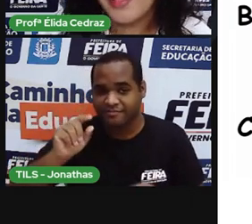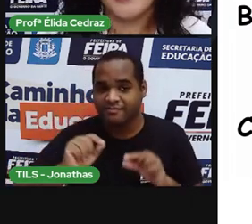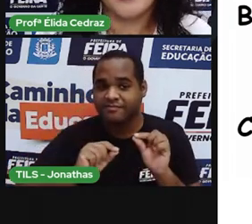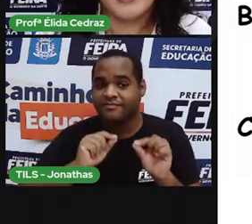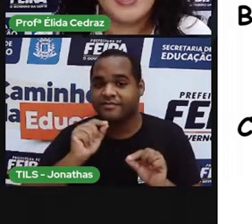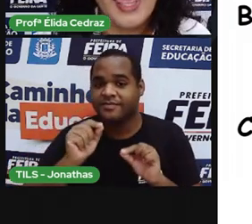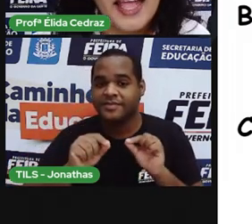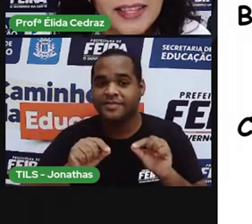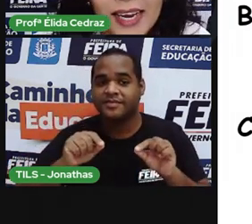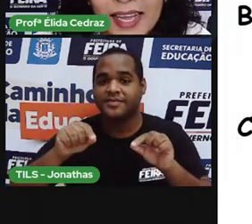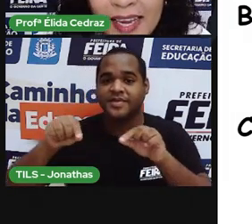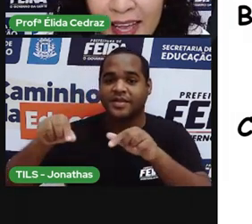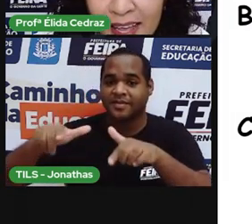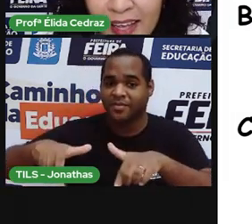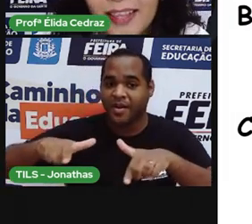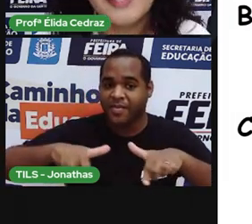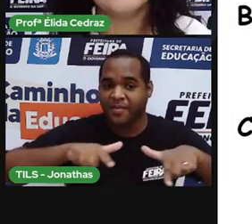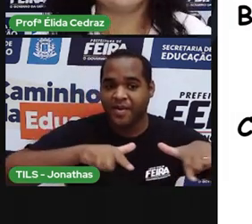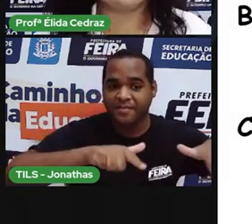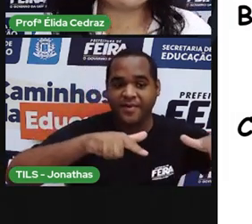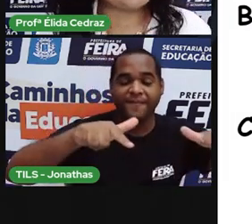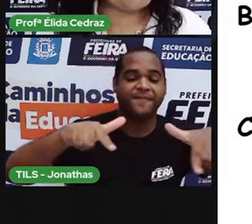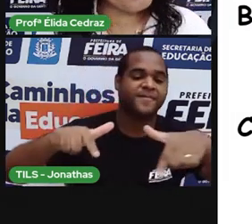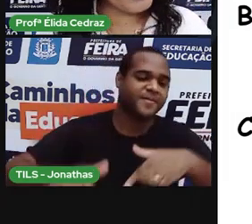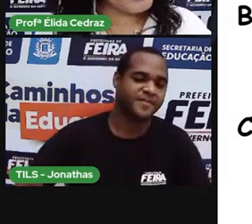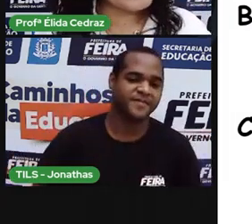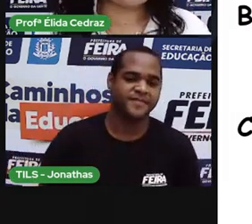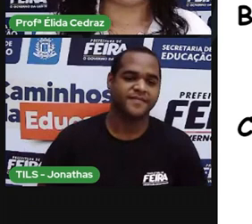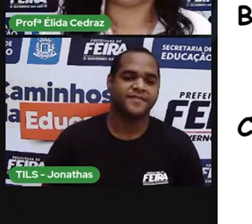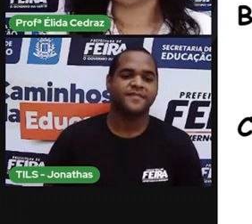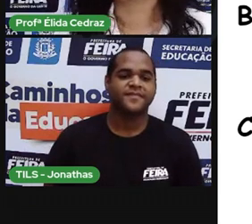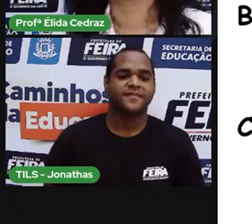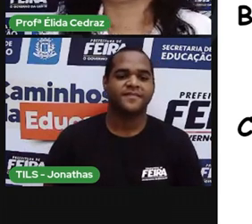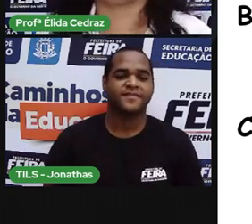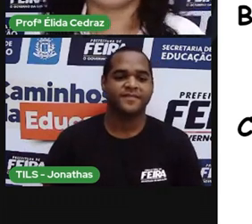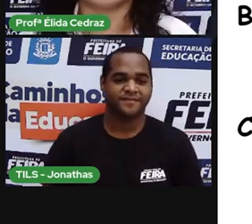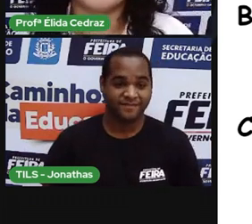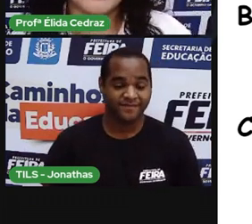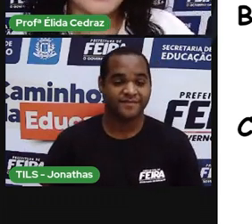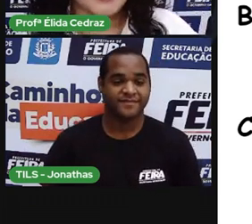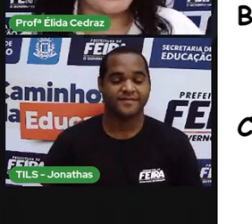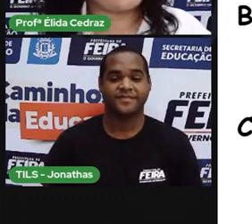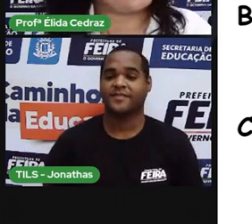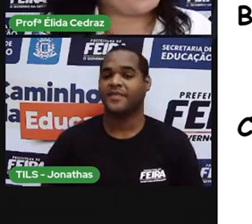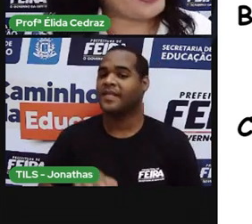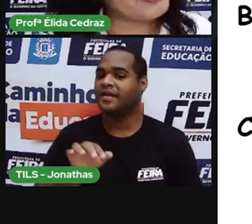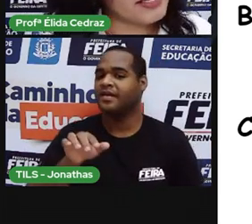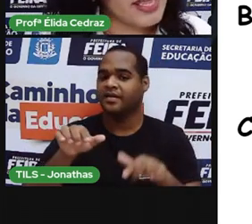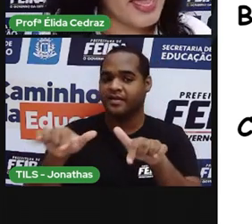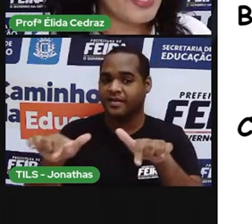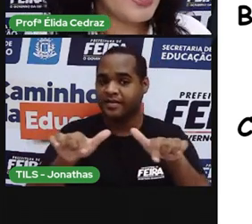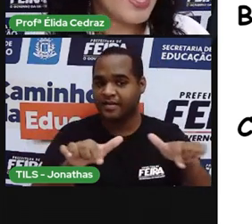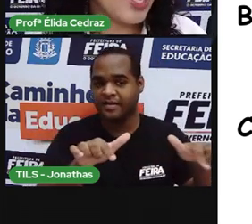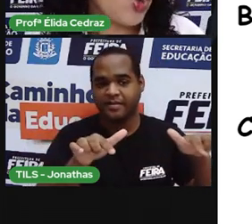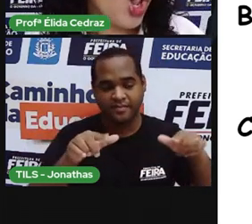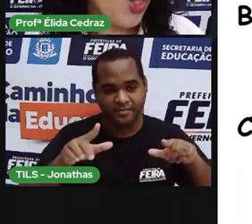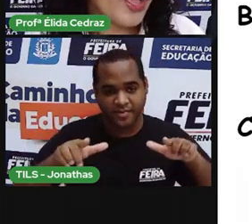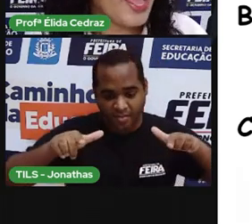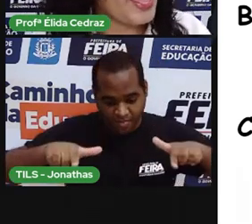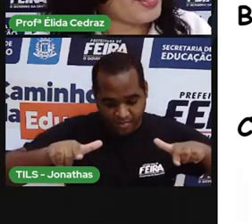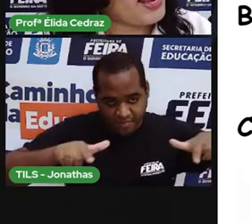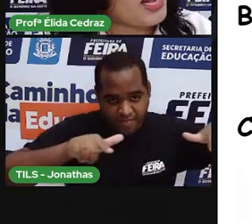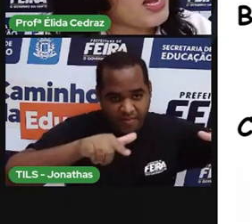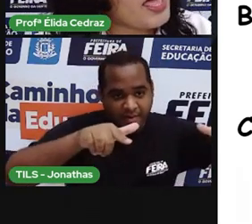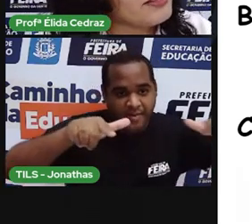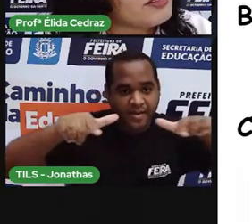eu mandava ladrilhar. Isso mesmo, ladrilhar. Ladrilhar é